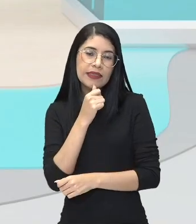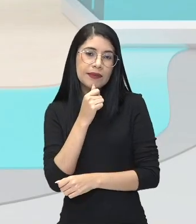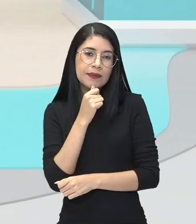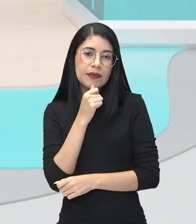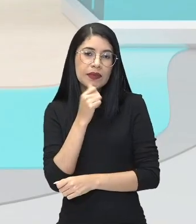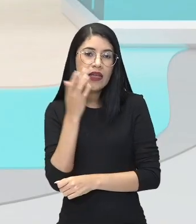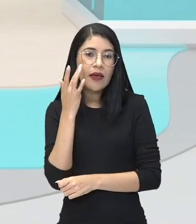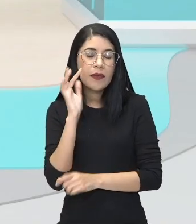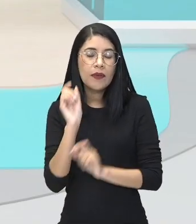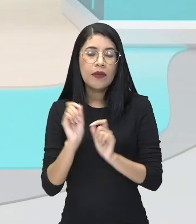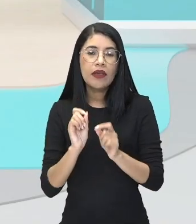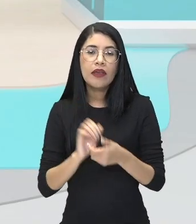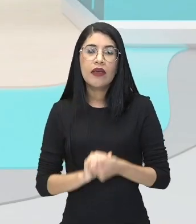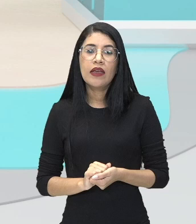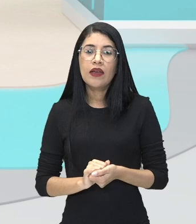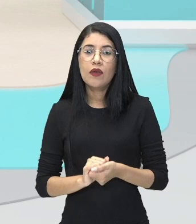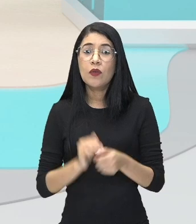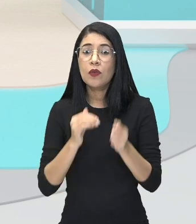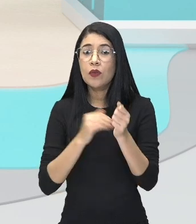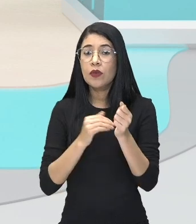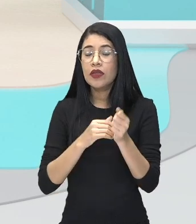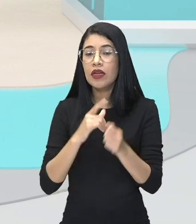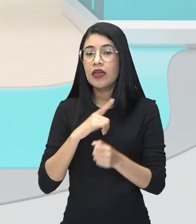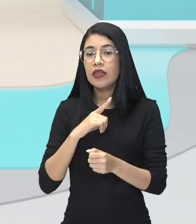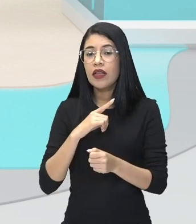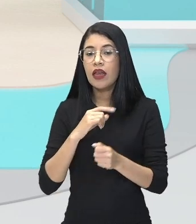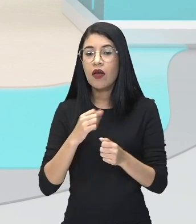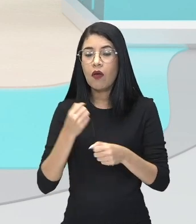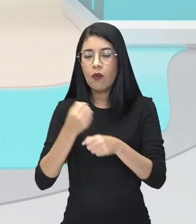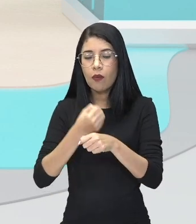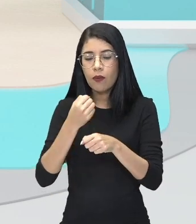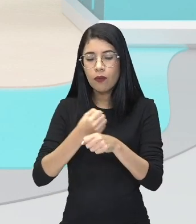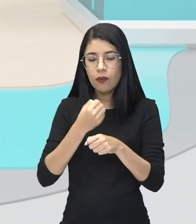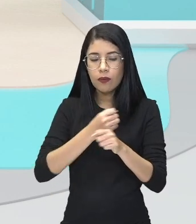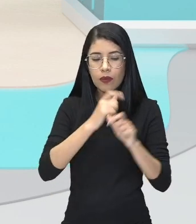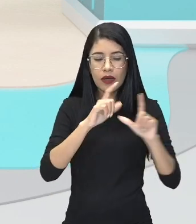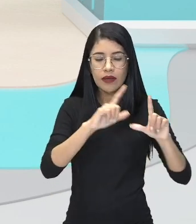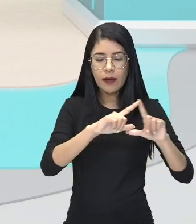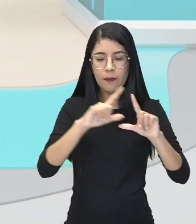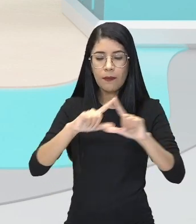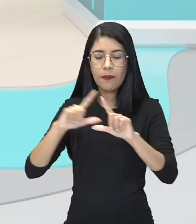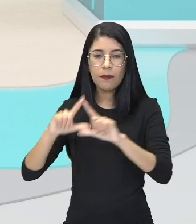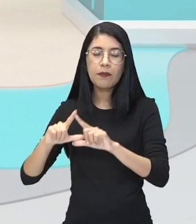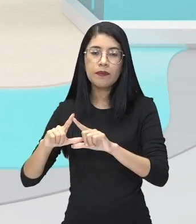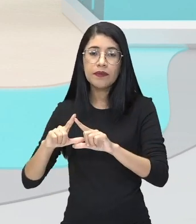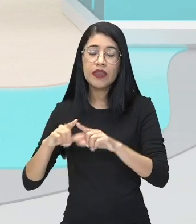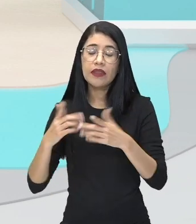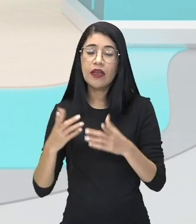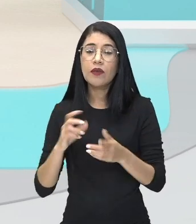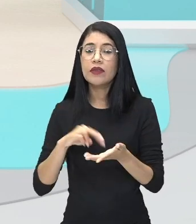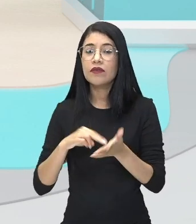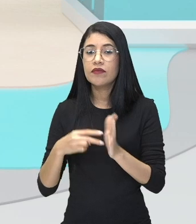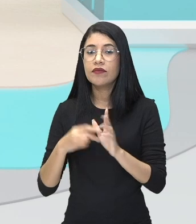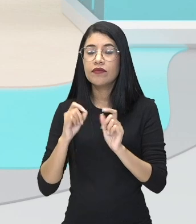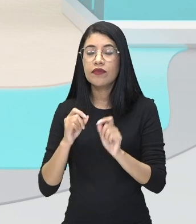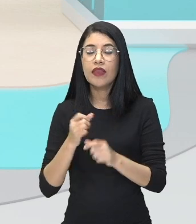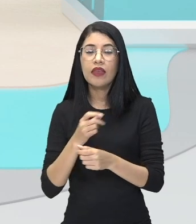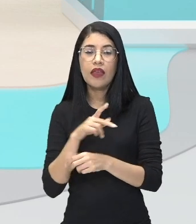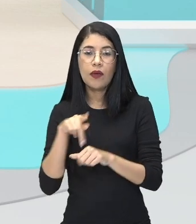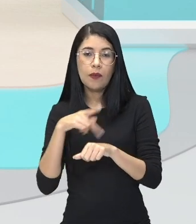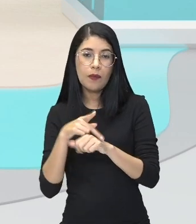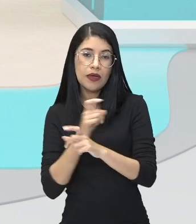conseguiram desvendar o mistério das construções das pirâmides. Então, o Egito Antigo